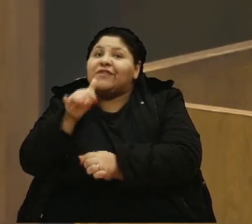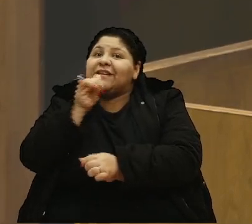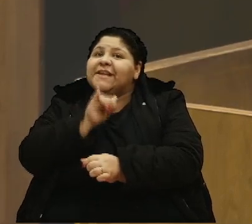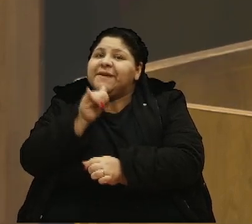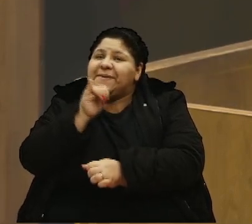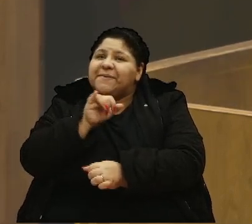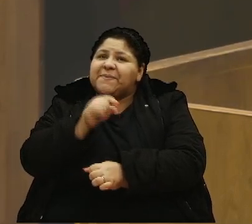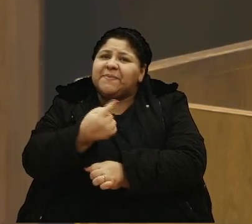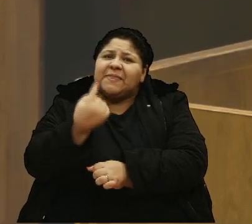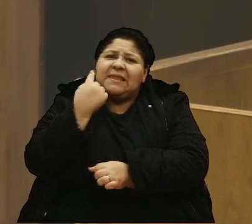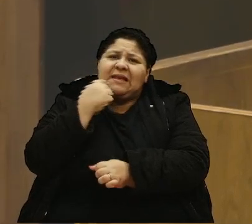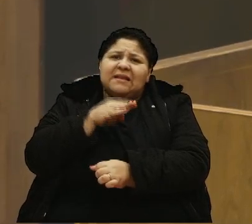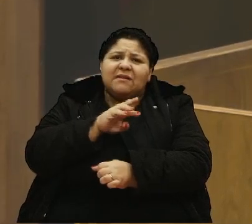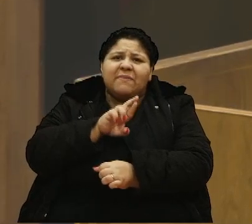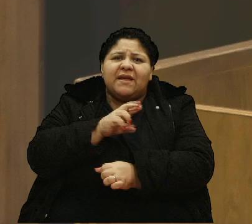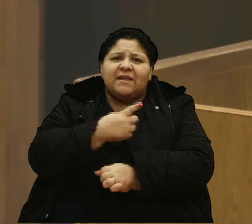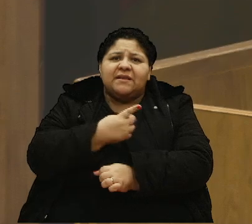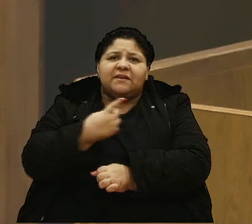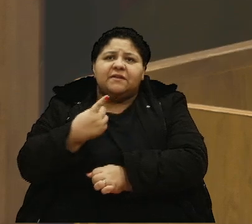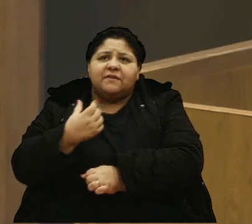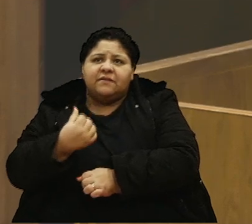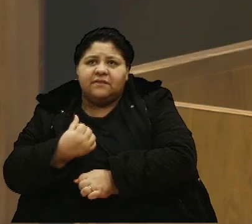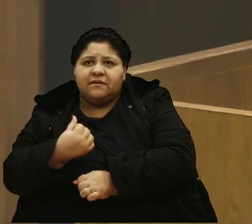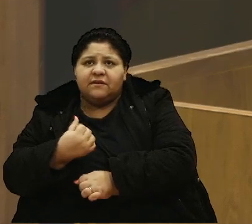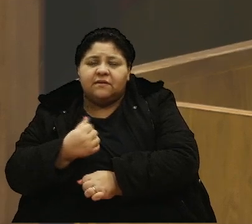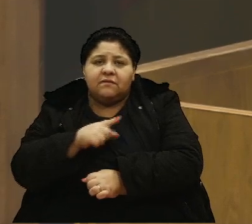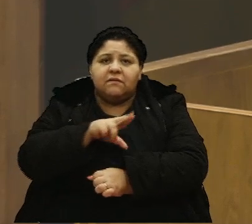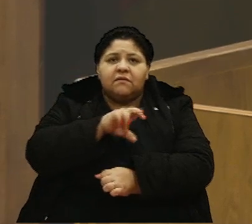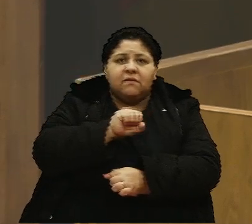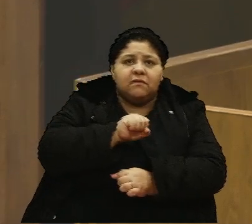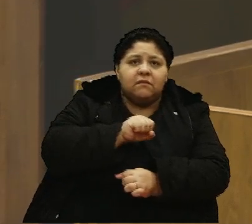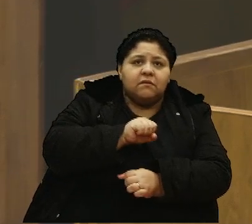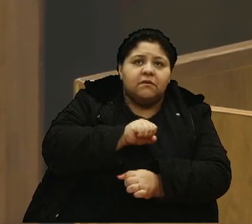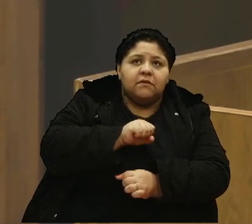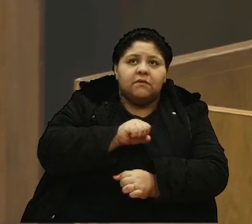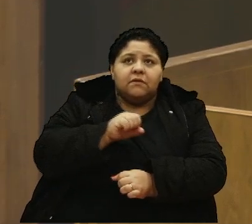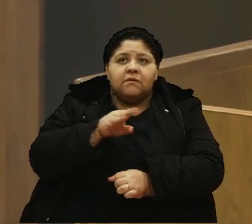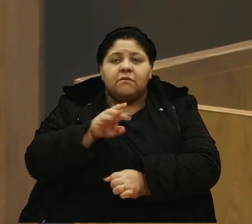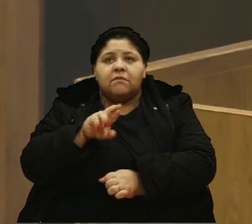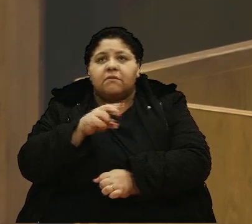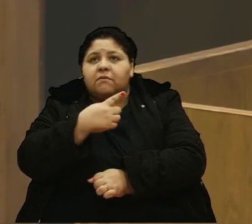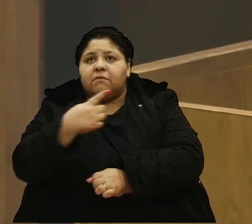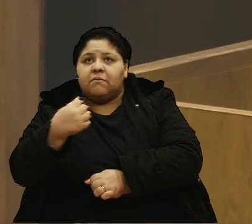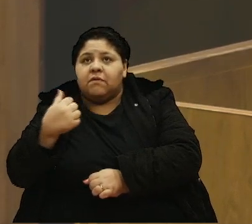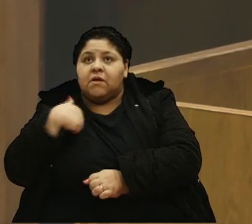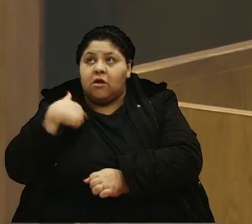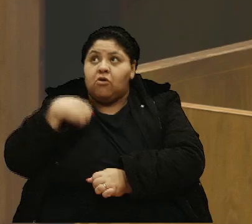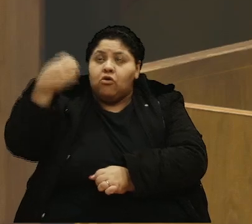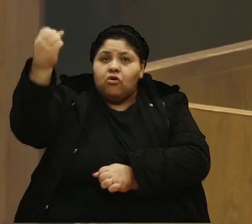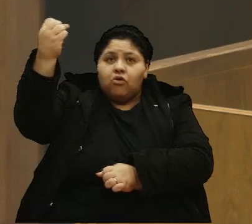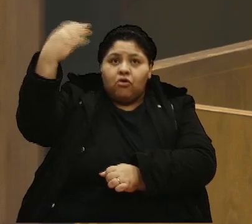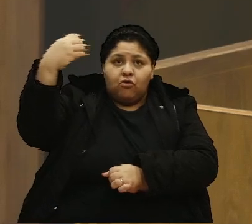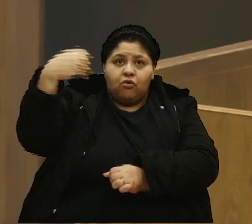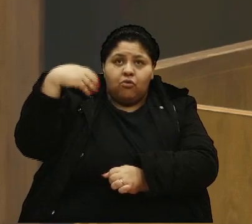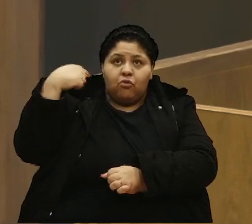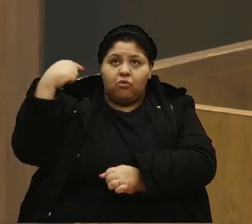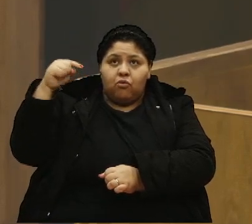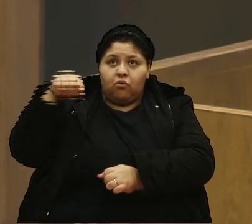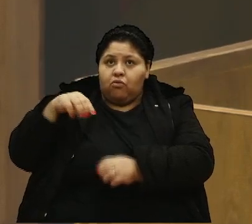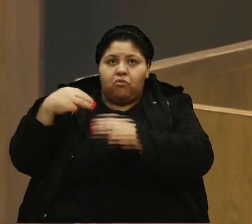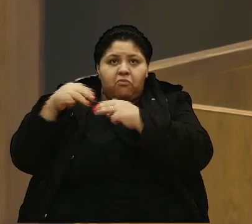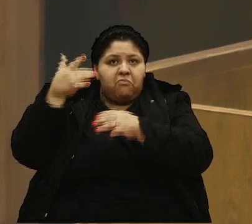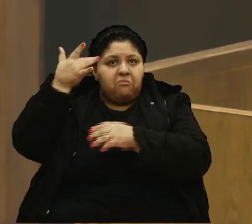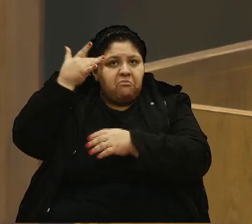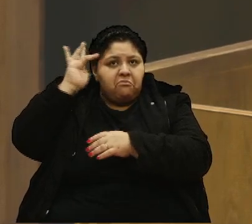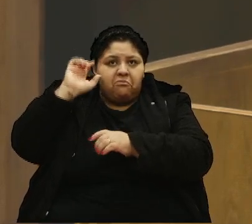exemplo lá na BR-116, entre a Luiz Miquelon e a BR-116. Eu estava no semáforo, um caminhão, não sei